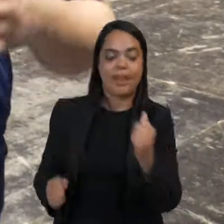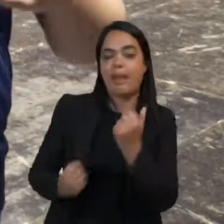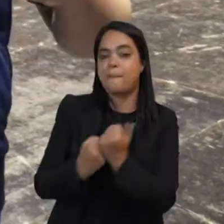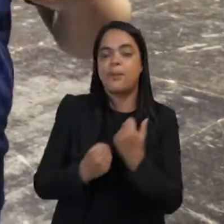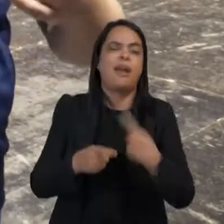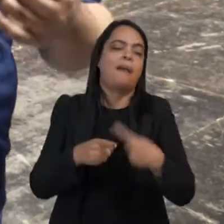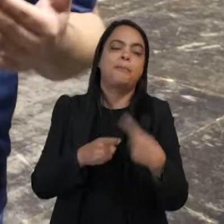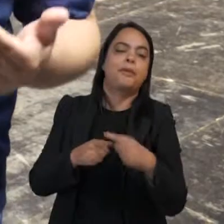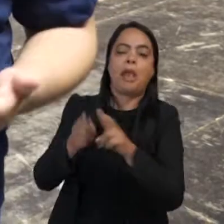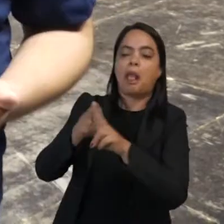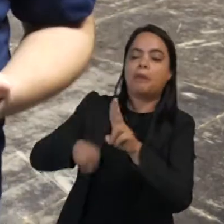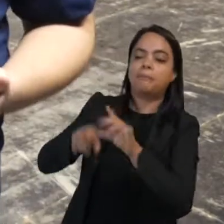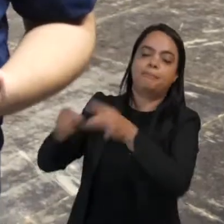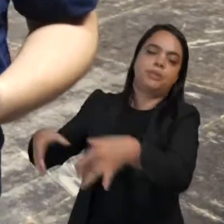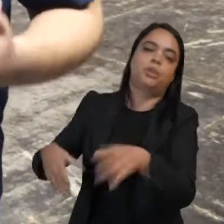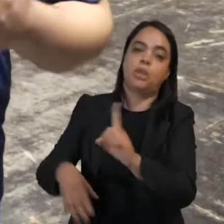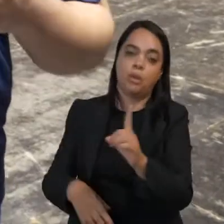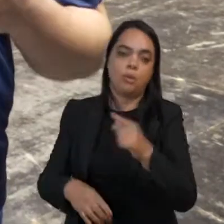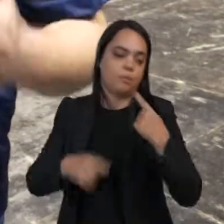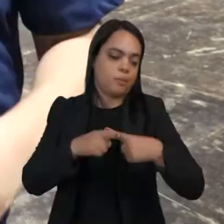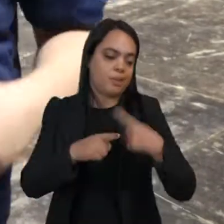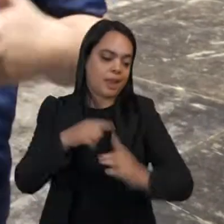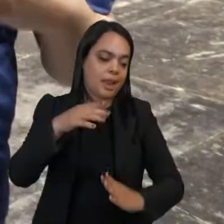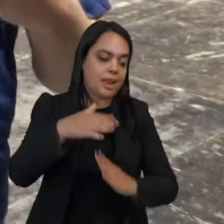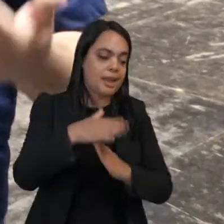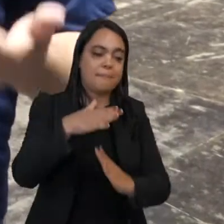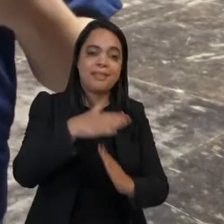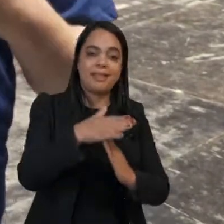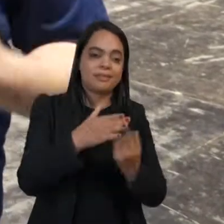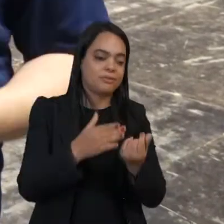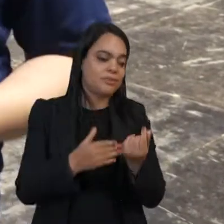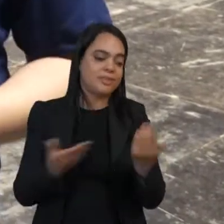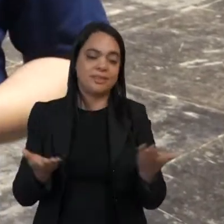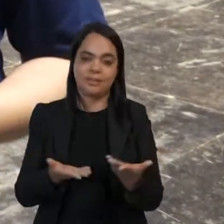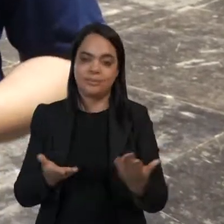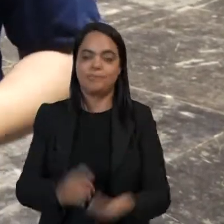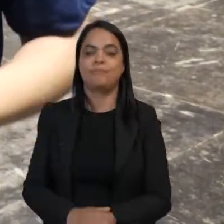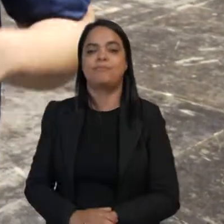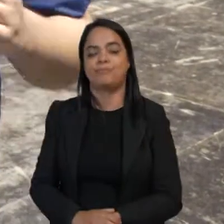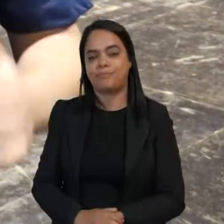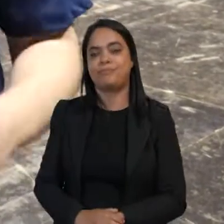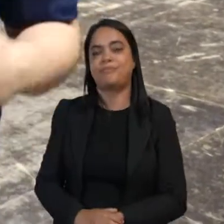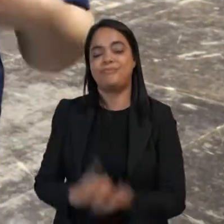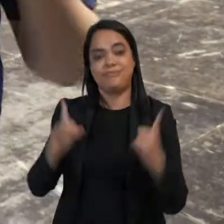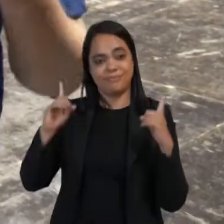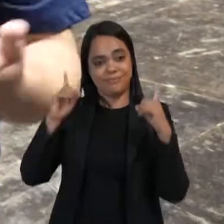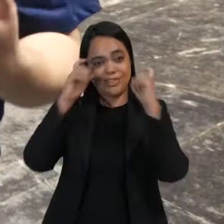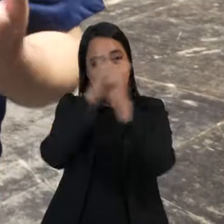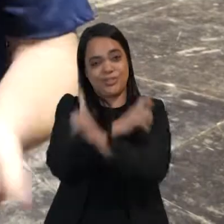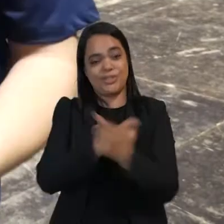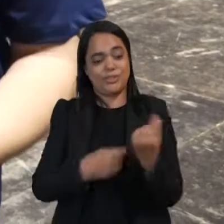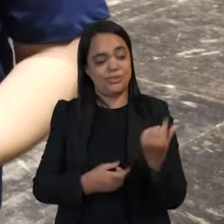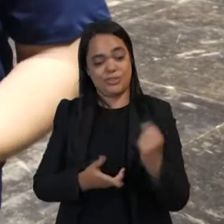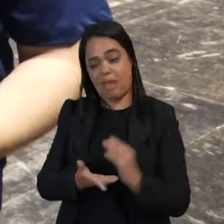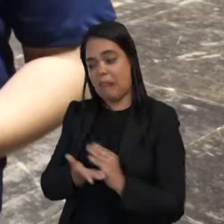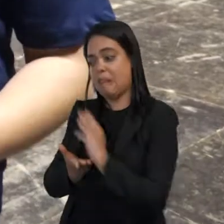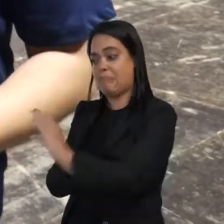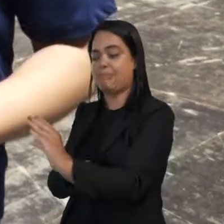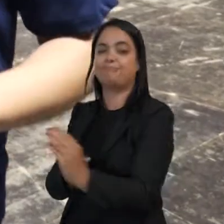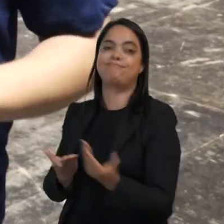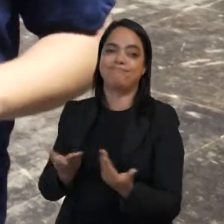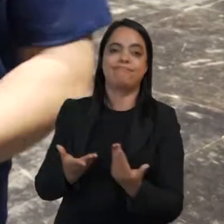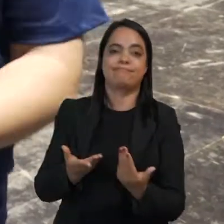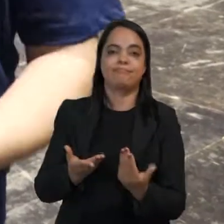não porque a universidade não quer, mas pela limitação financeira que nós temos hoje. Então é muito difícil o recurso chegar